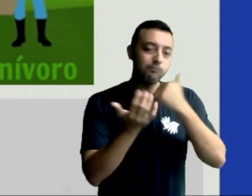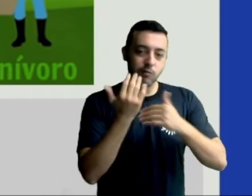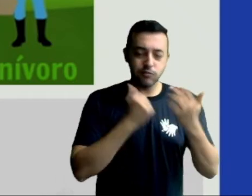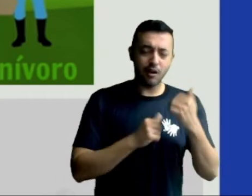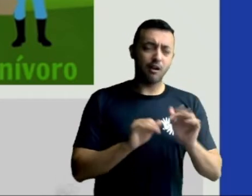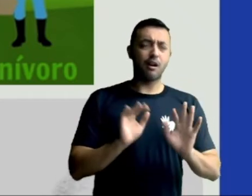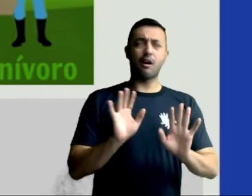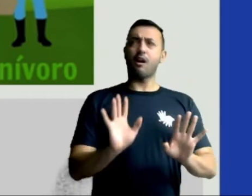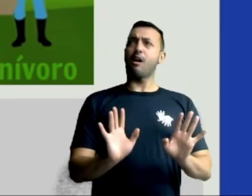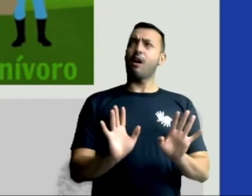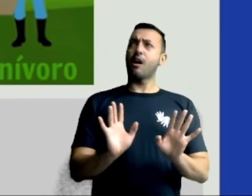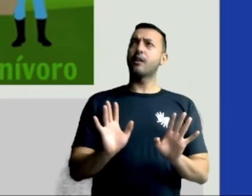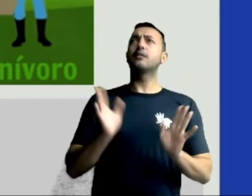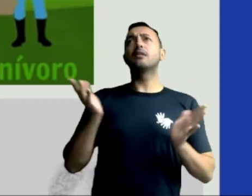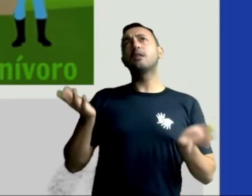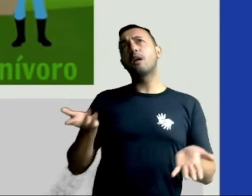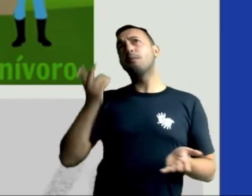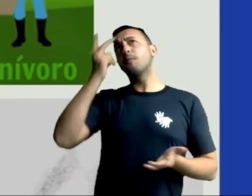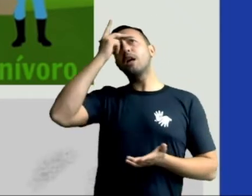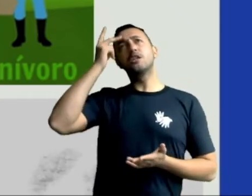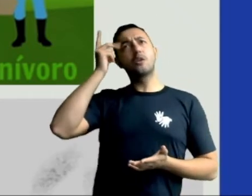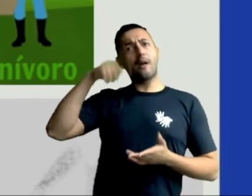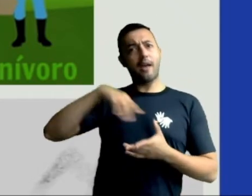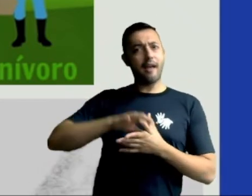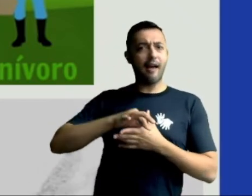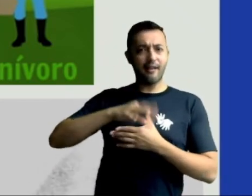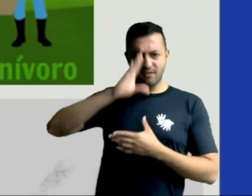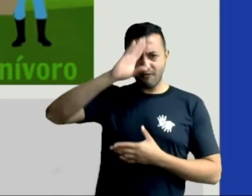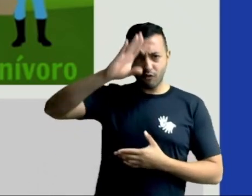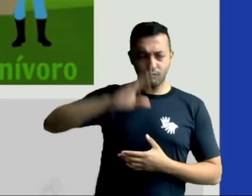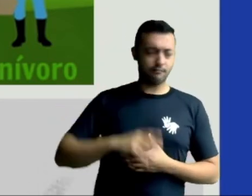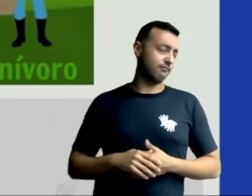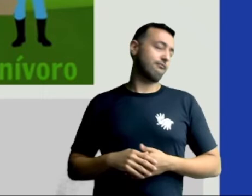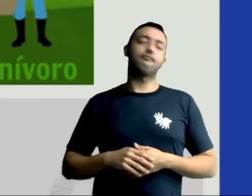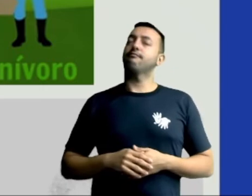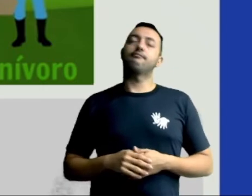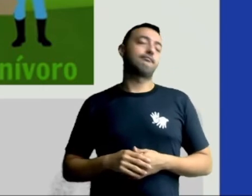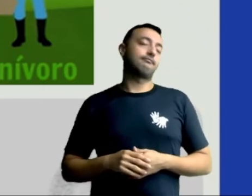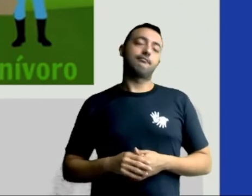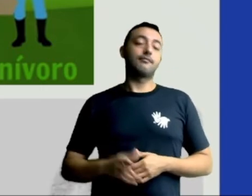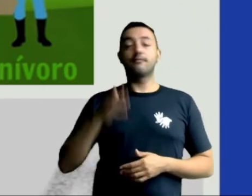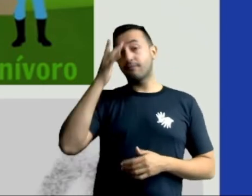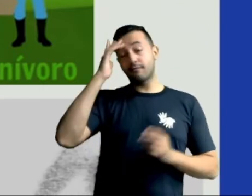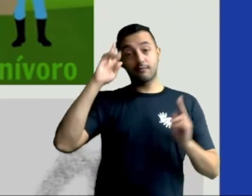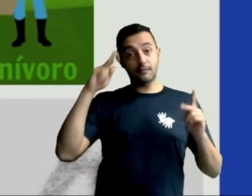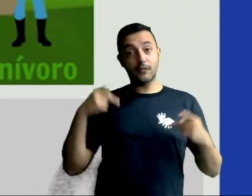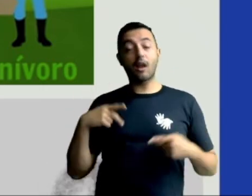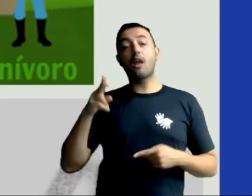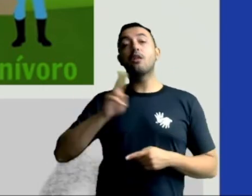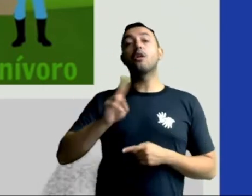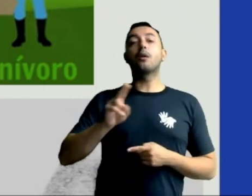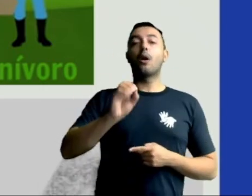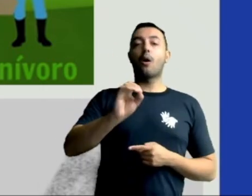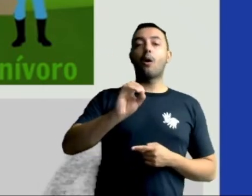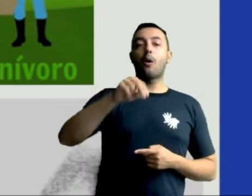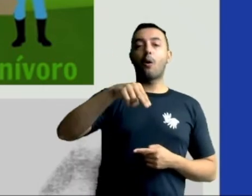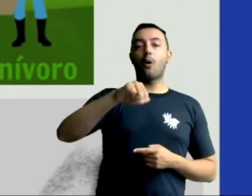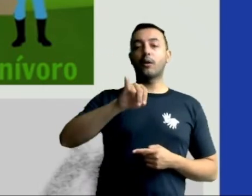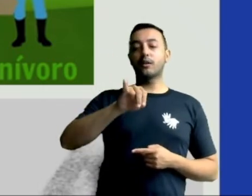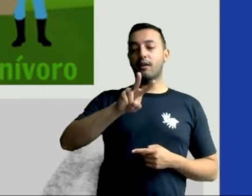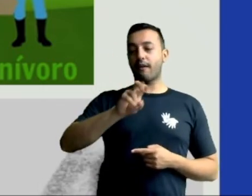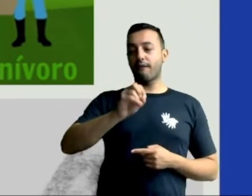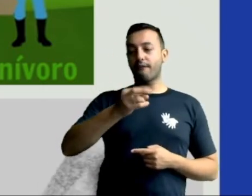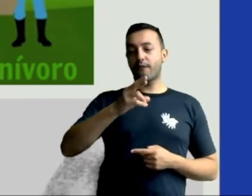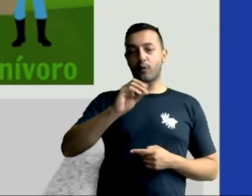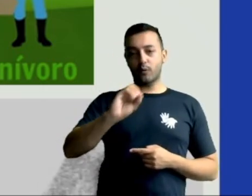professora, então o ser humano ele é carnívoro? Não, Nanina, não. O ser humano ele é onívoro. Isso mesmo. O